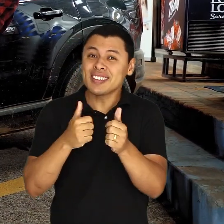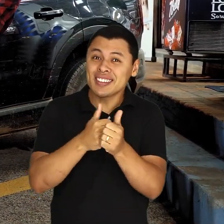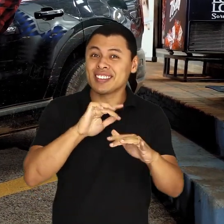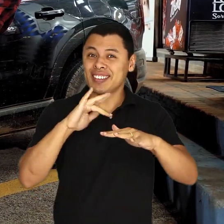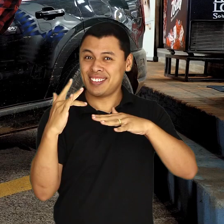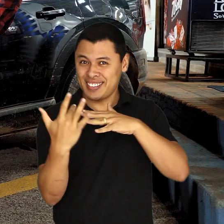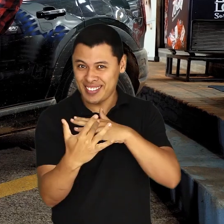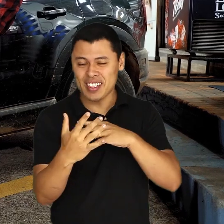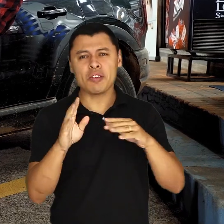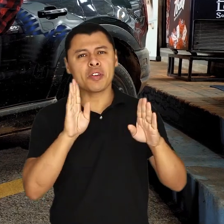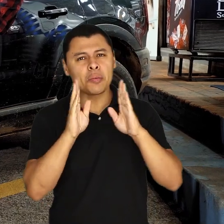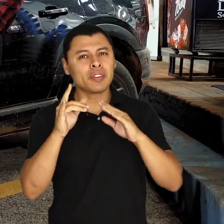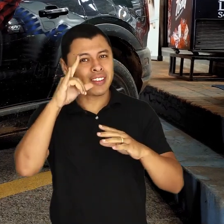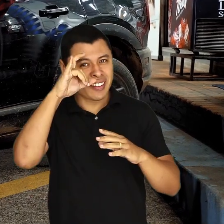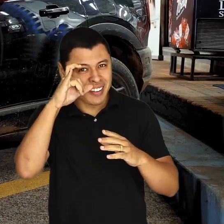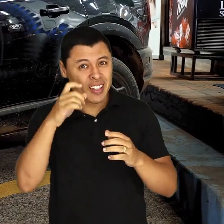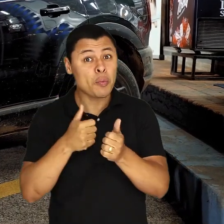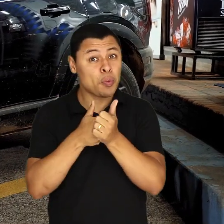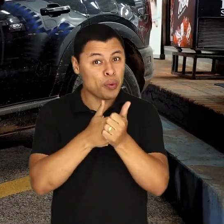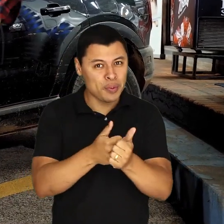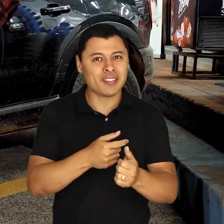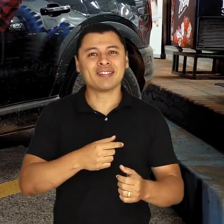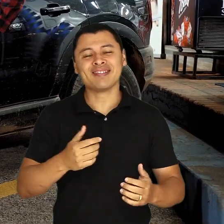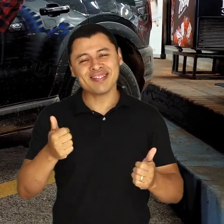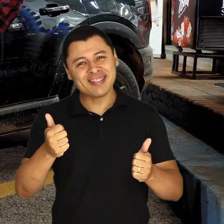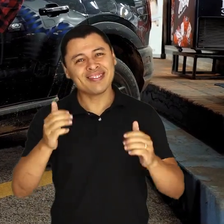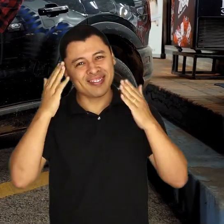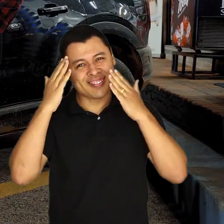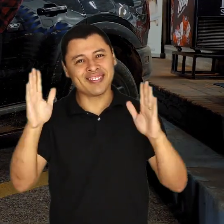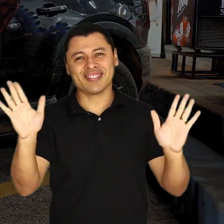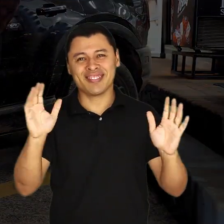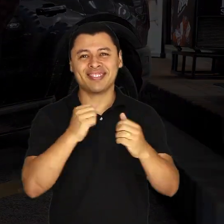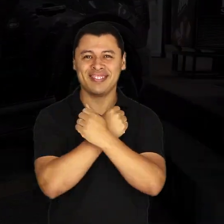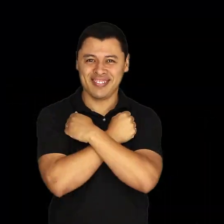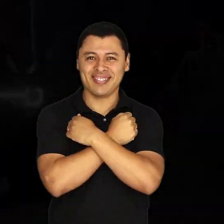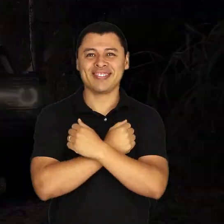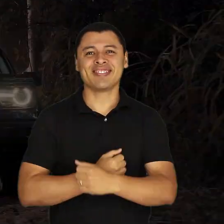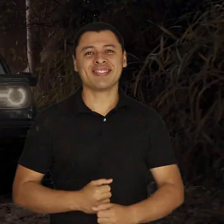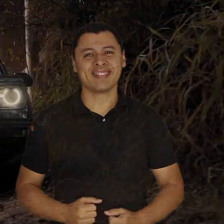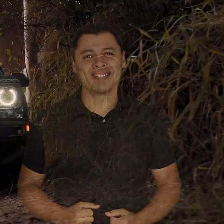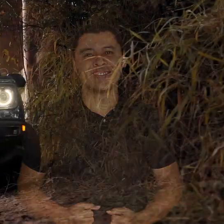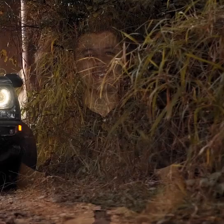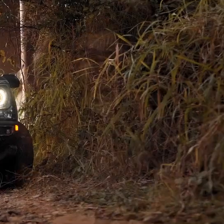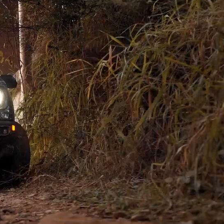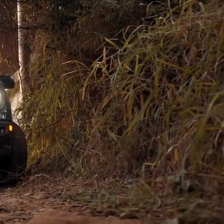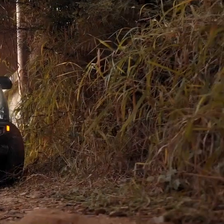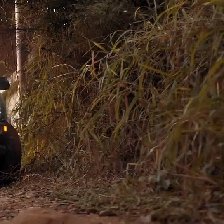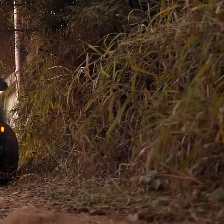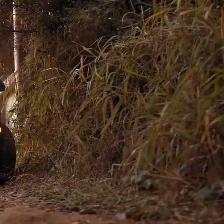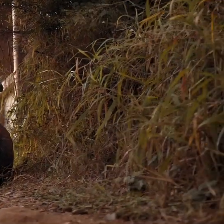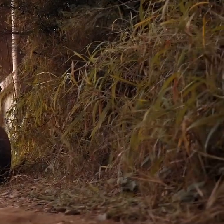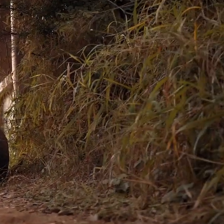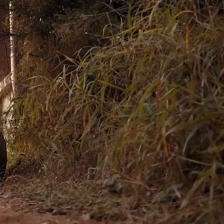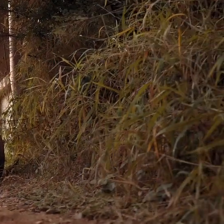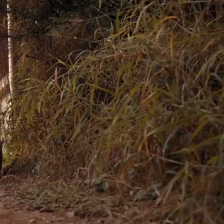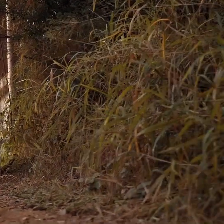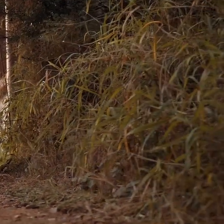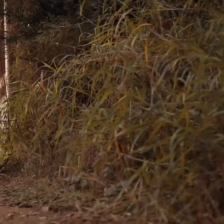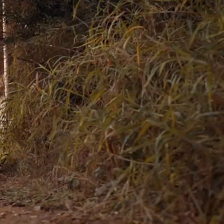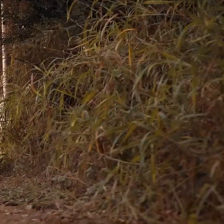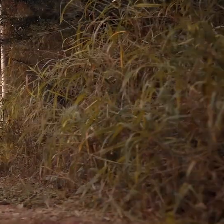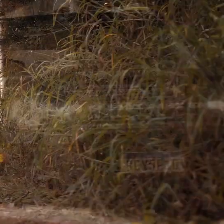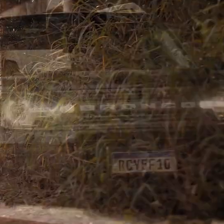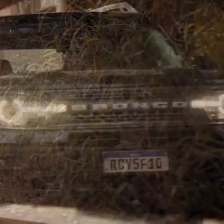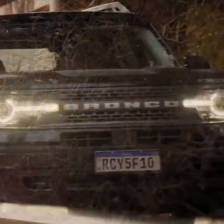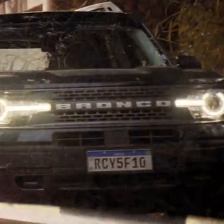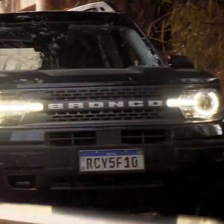também nas redes sociais, no Facebook e no Instagram, procure por Autoline Carros. Escrito Felipe Kluck, captação e edição. Imagem do